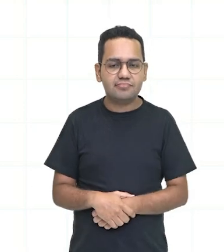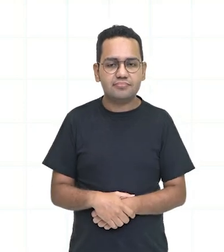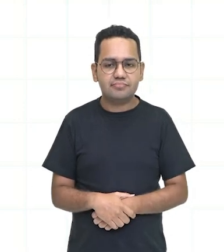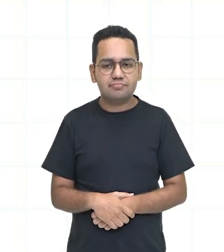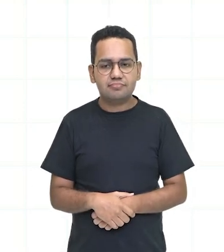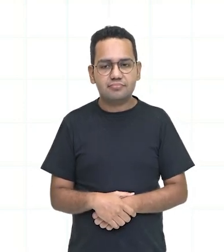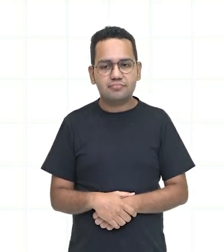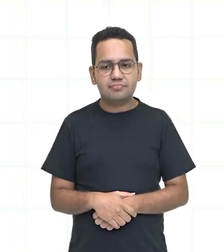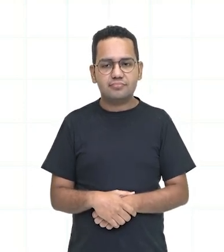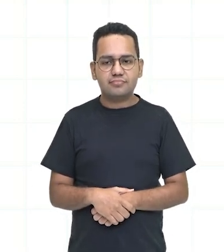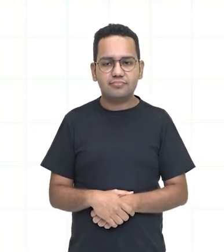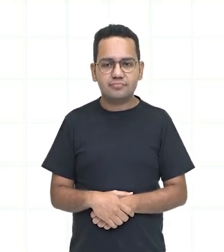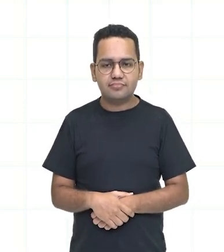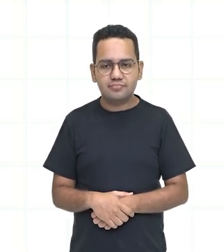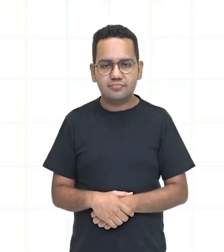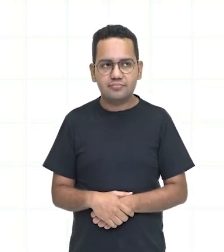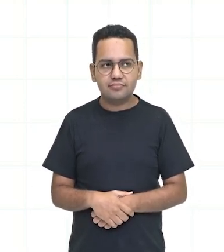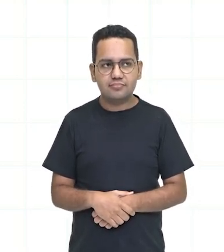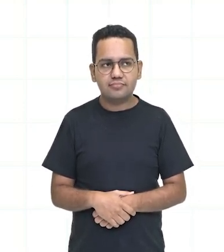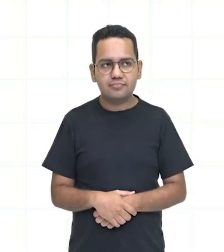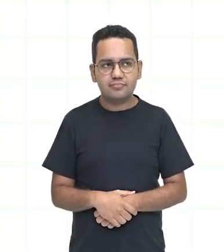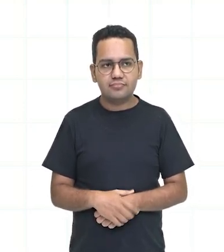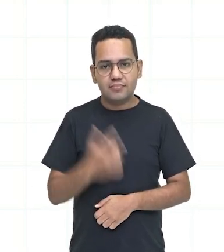o simple future.